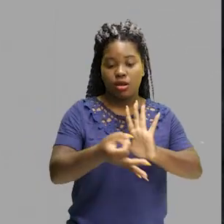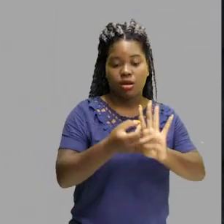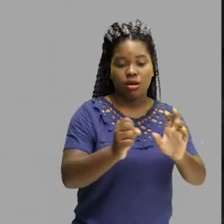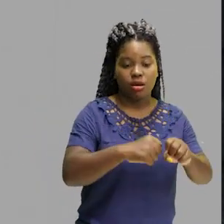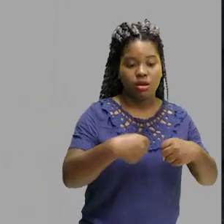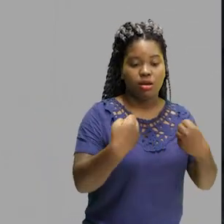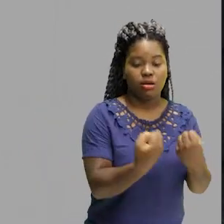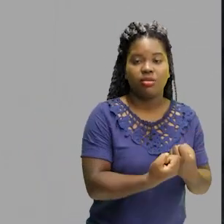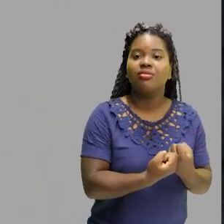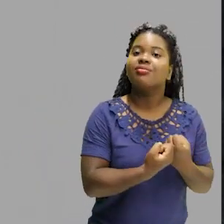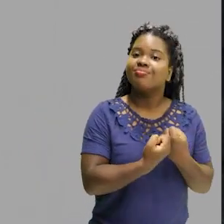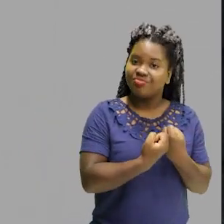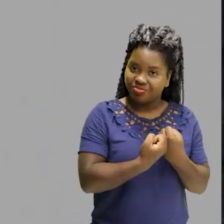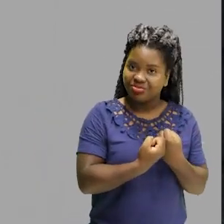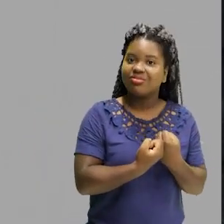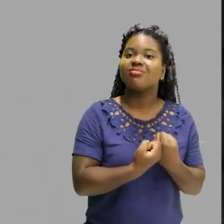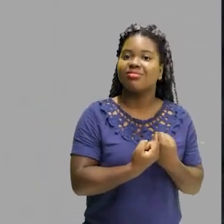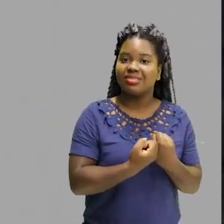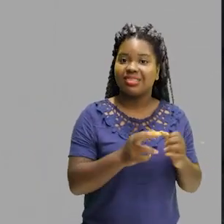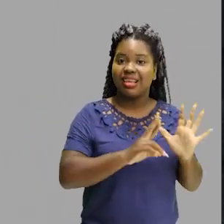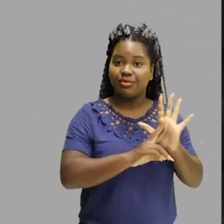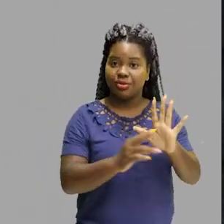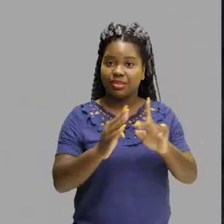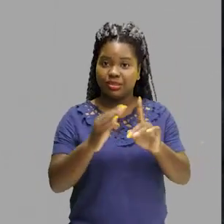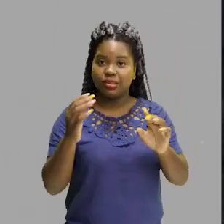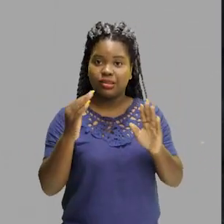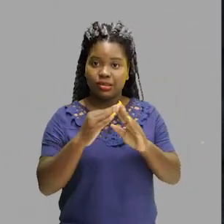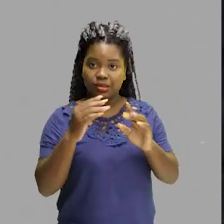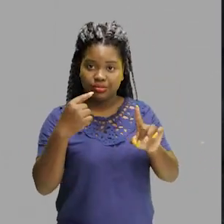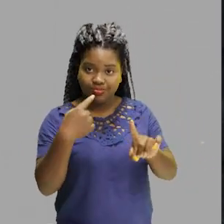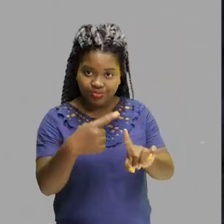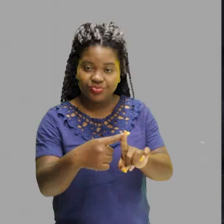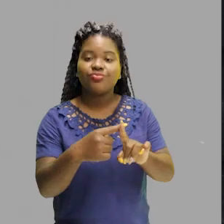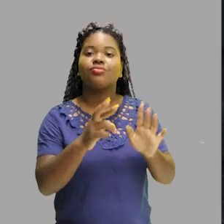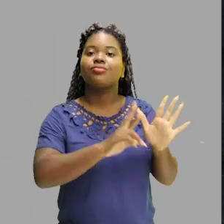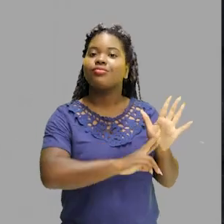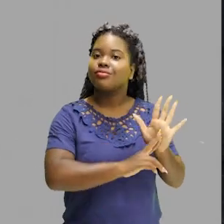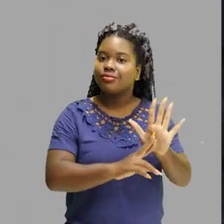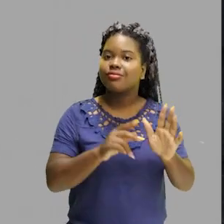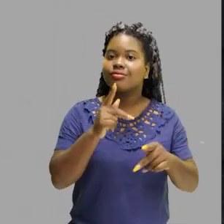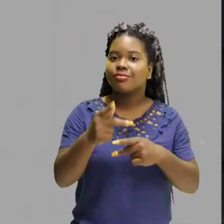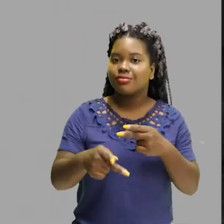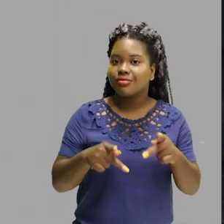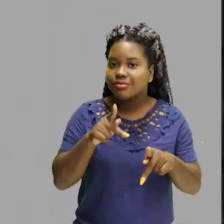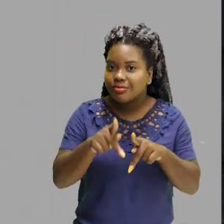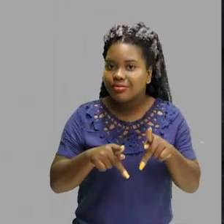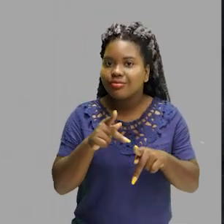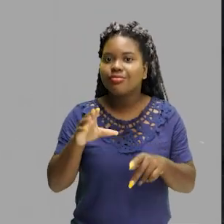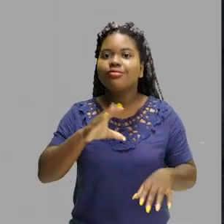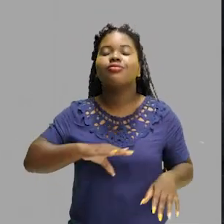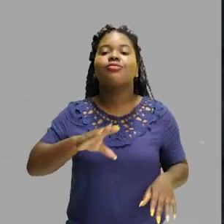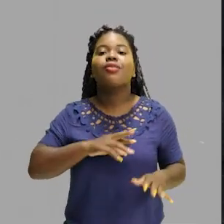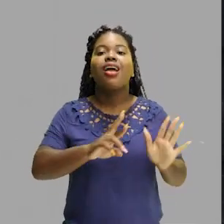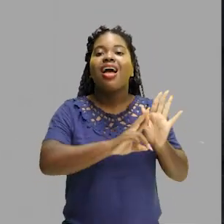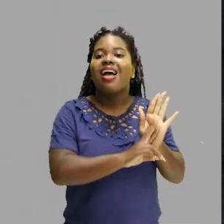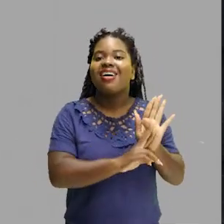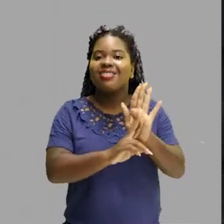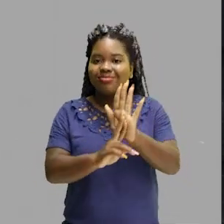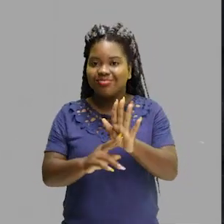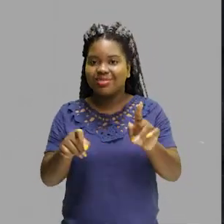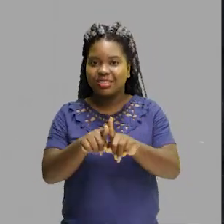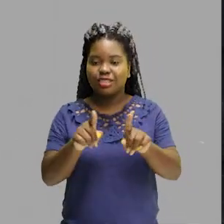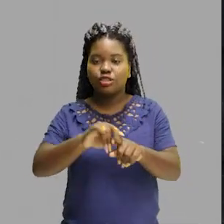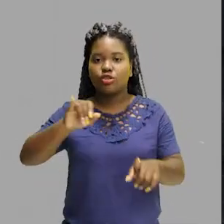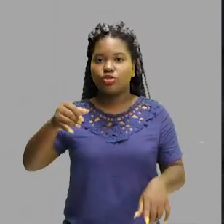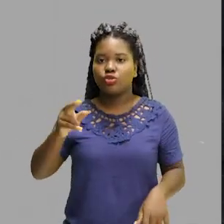Você vê, tem todo mundo aí, tem representação da igreja, tem representação do povo português, tem a representação dos